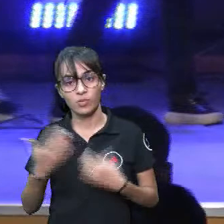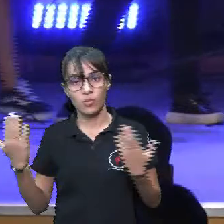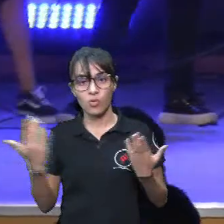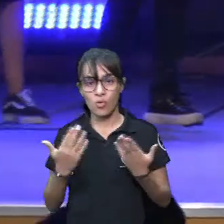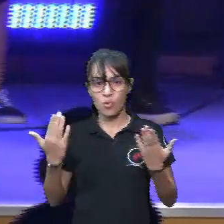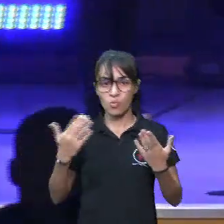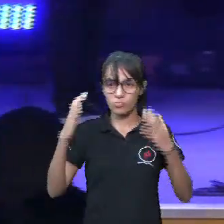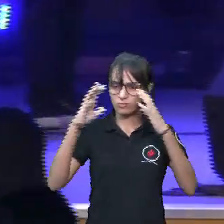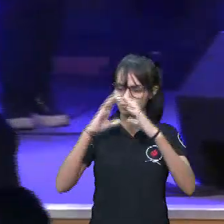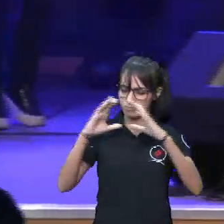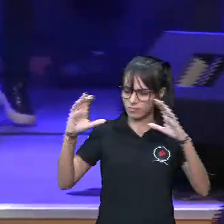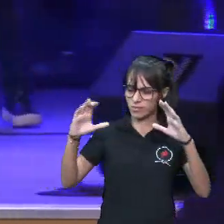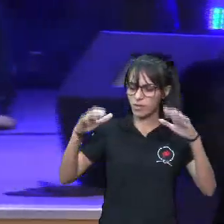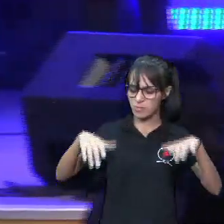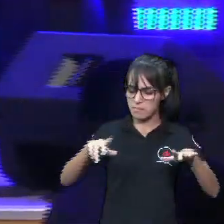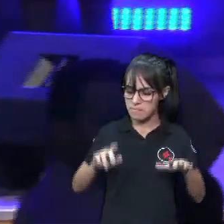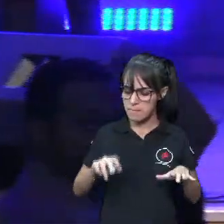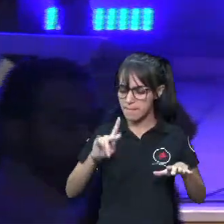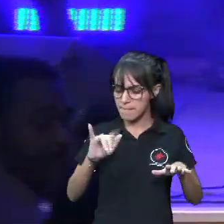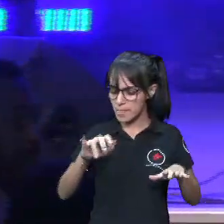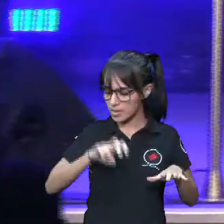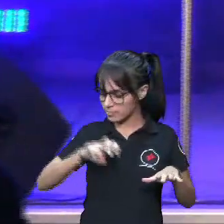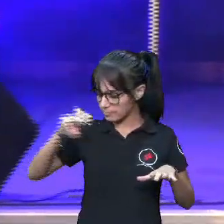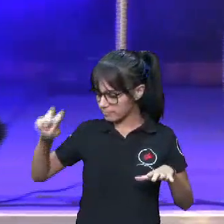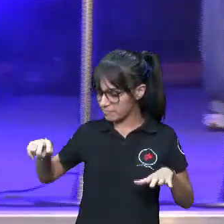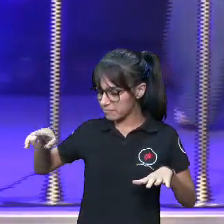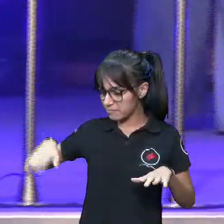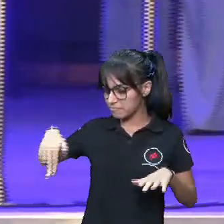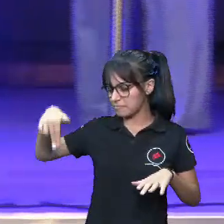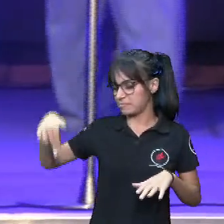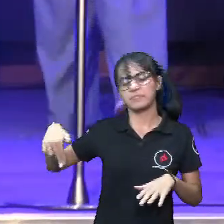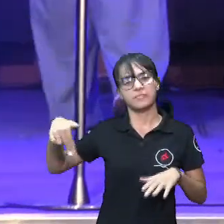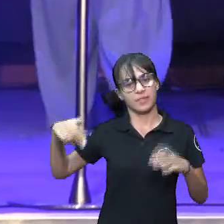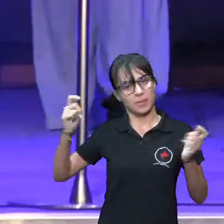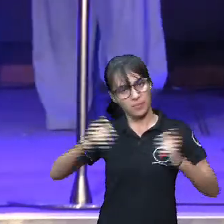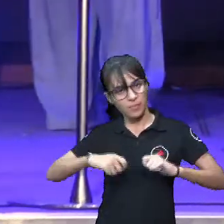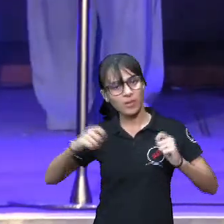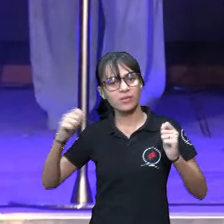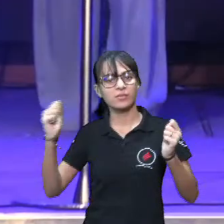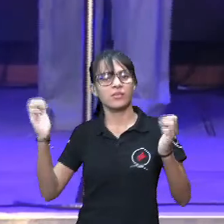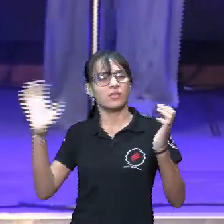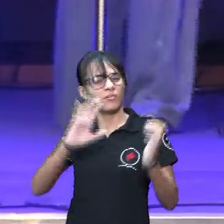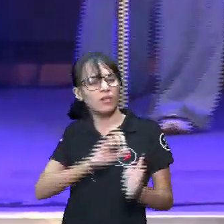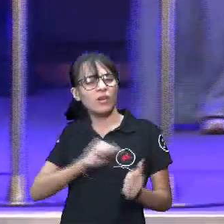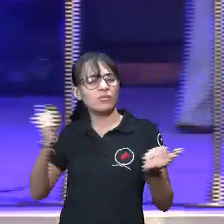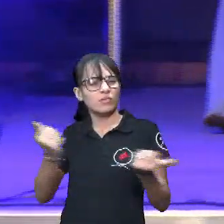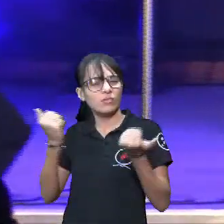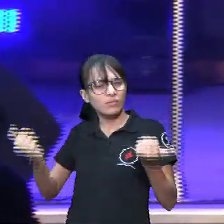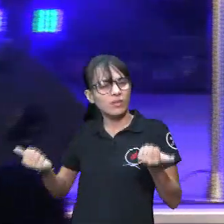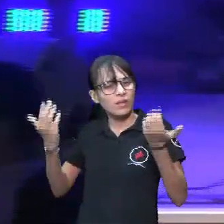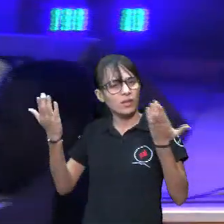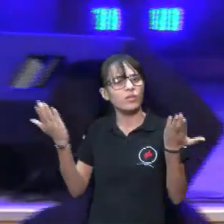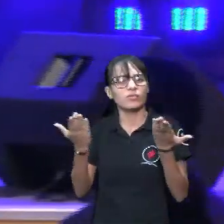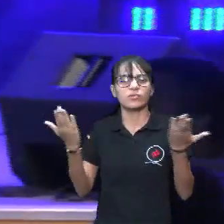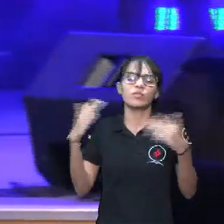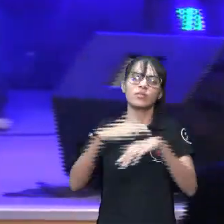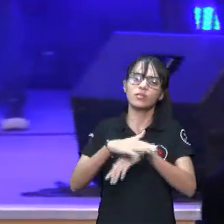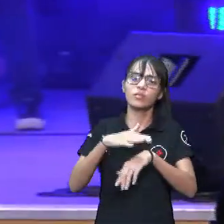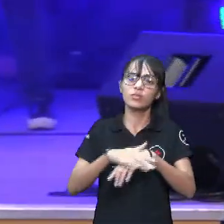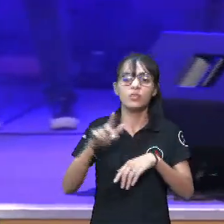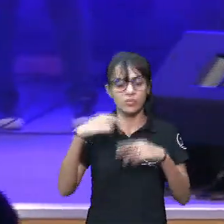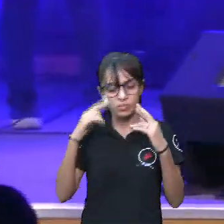Pai, querido. Quantos podem adorar e exaltar a Ele nessa noite? Porque nós estamos reunidos aqui para